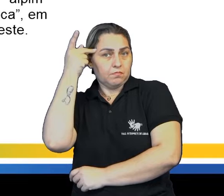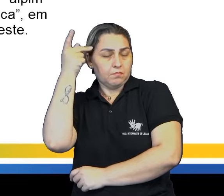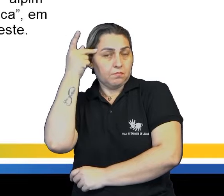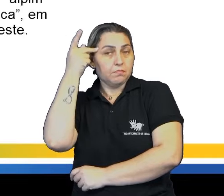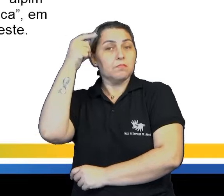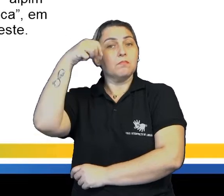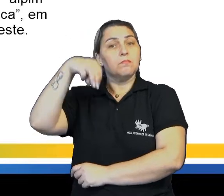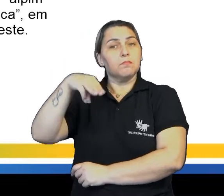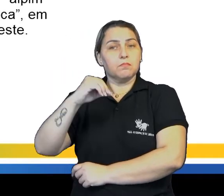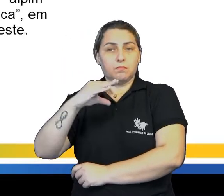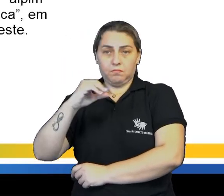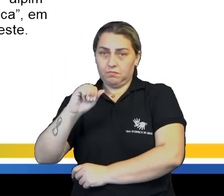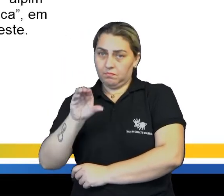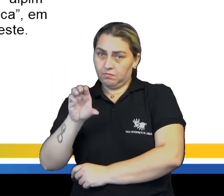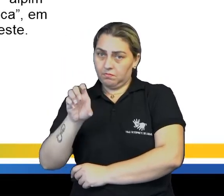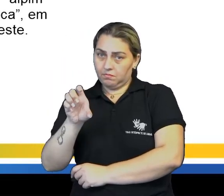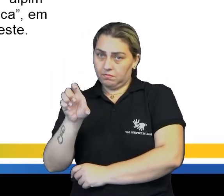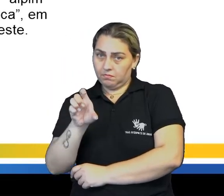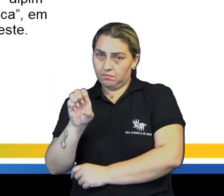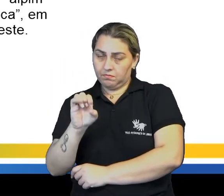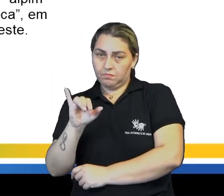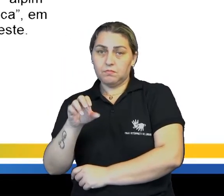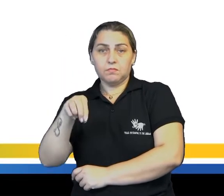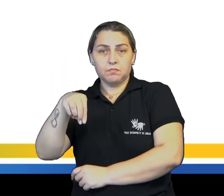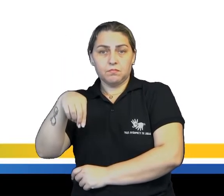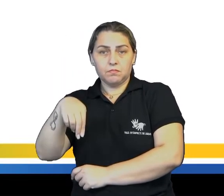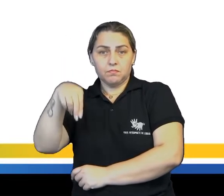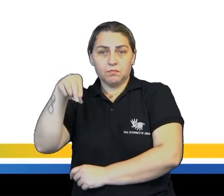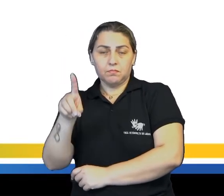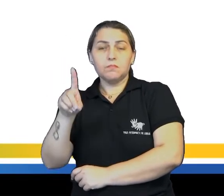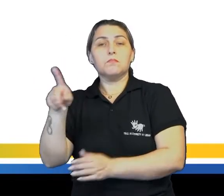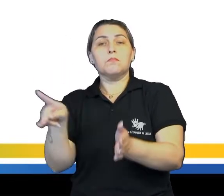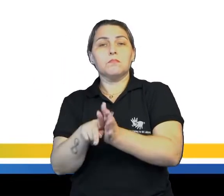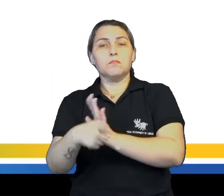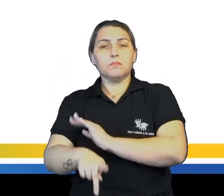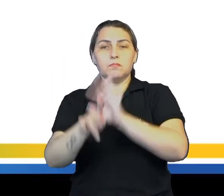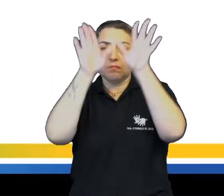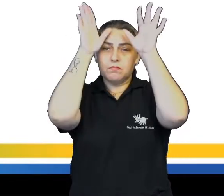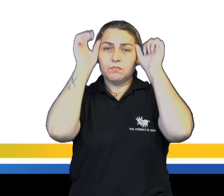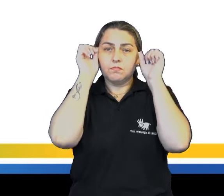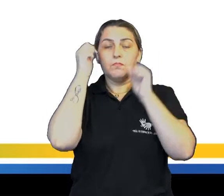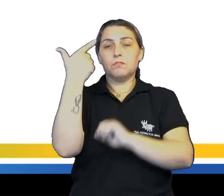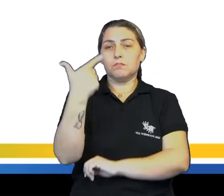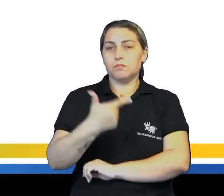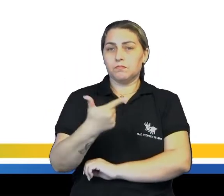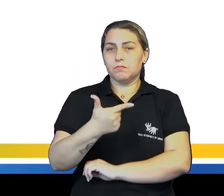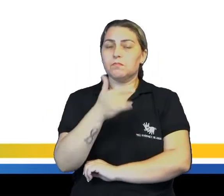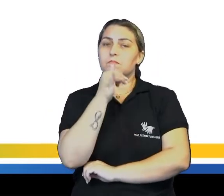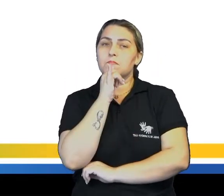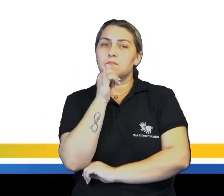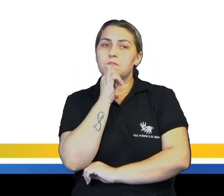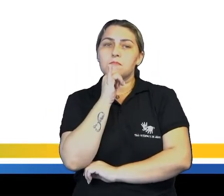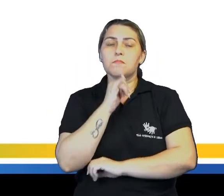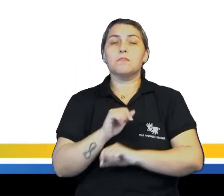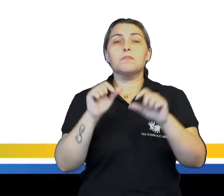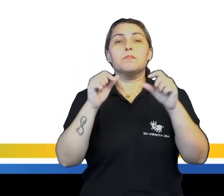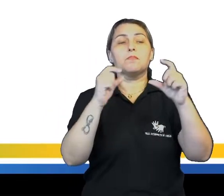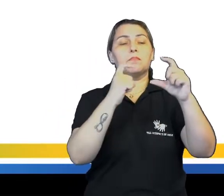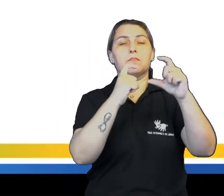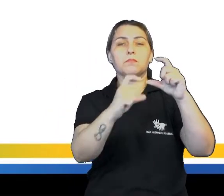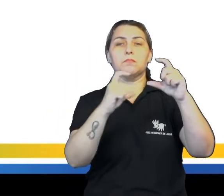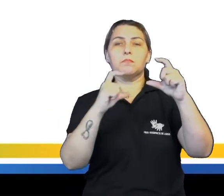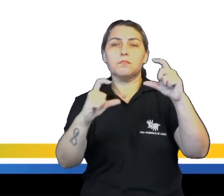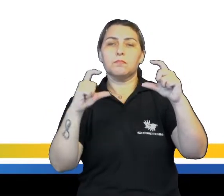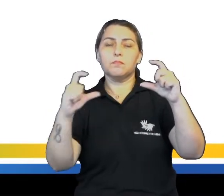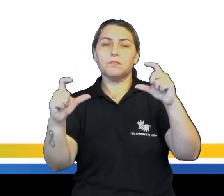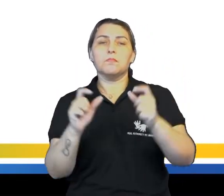região Nordeste, inclusive na nossa região. Temos o exemplo 2, que vocês podem observar nessa tirinha,